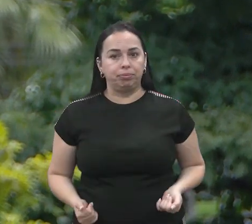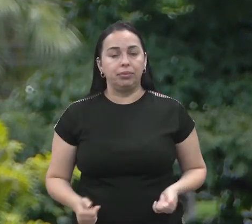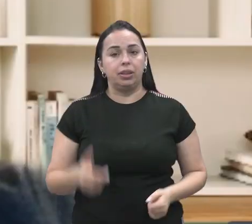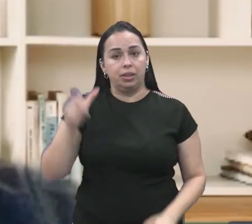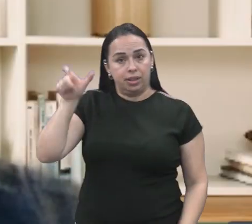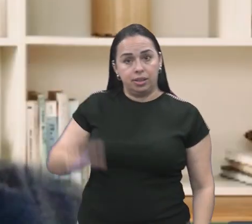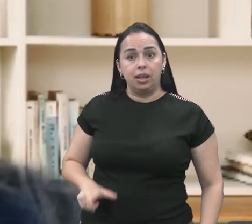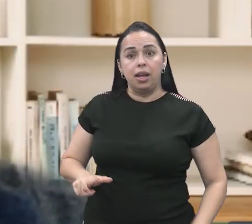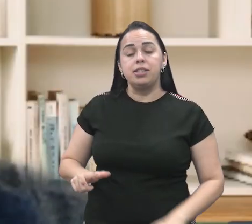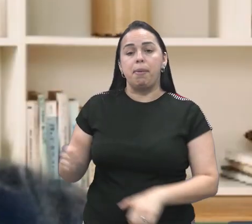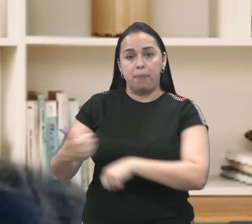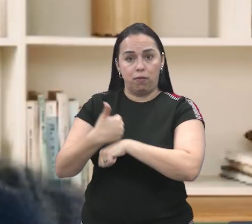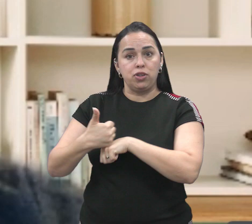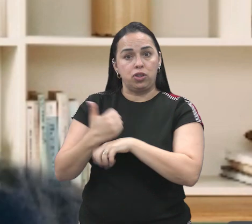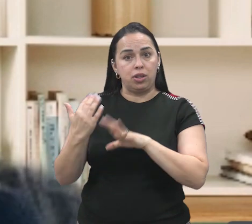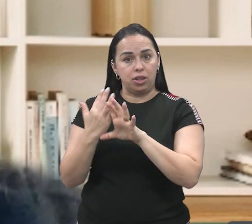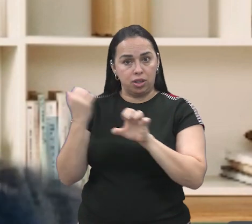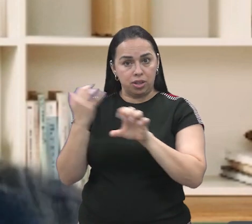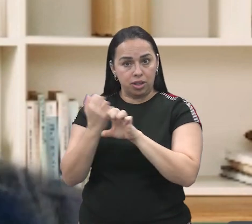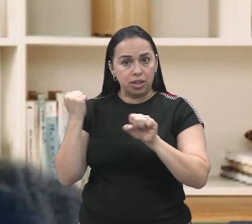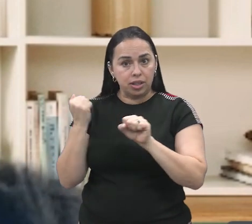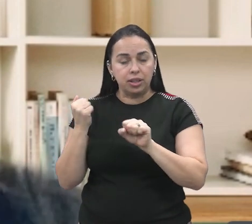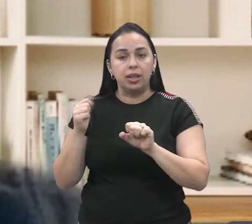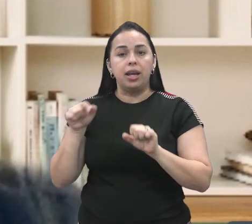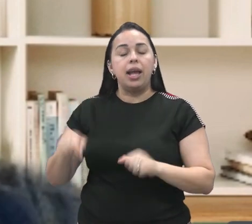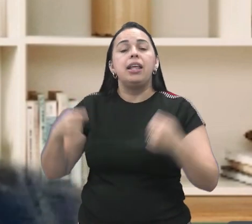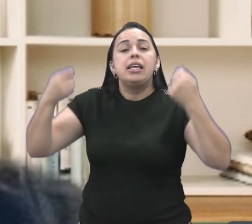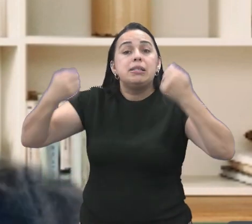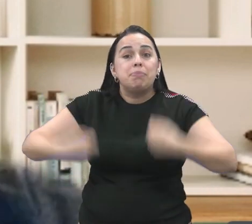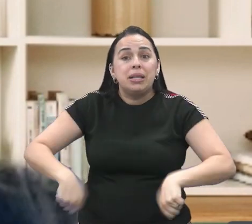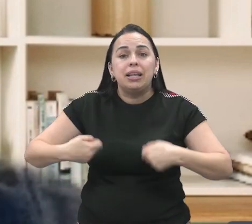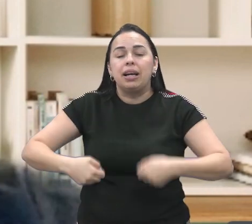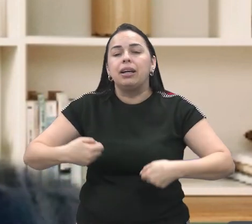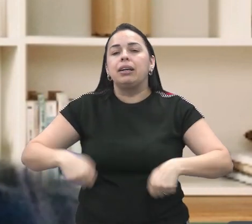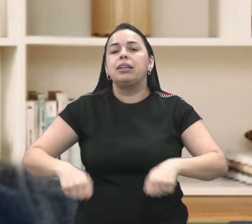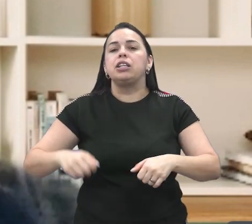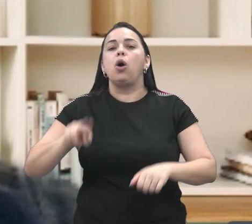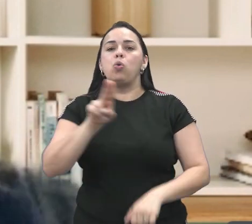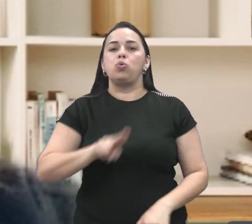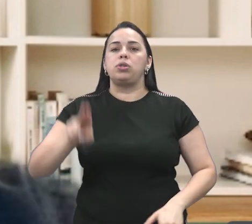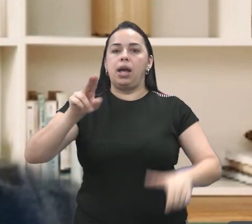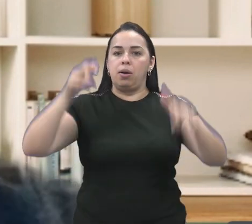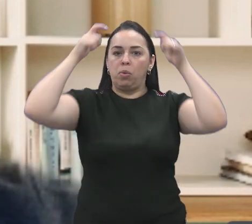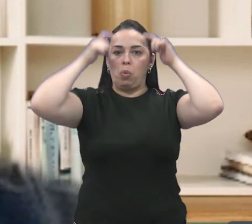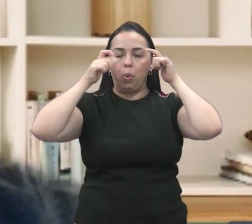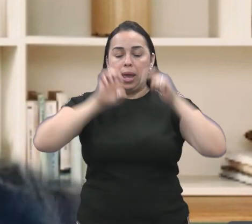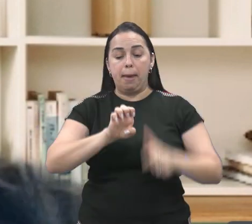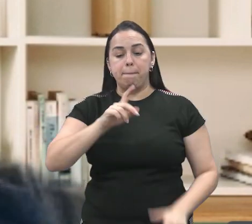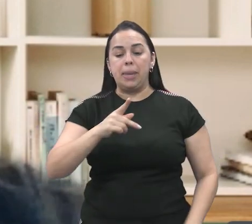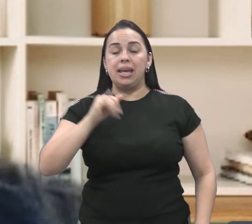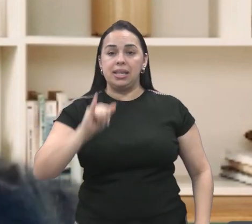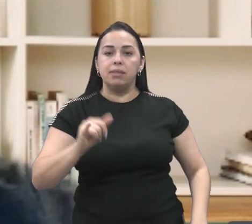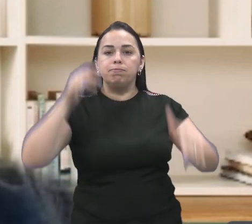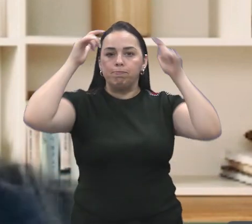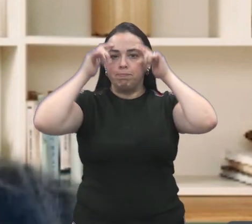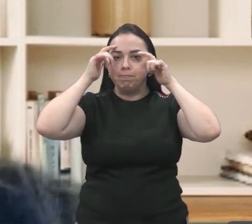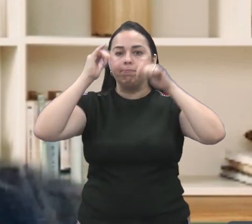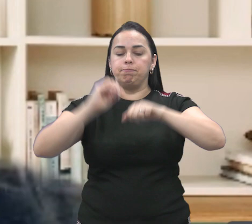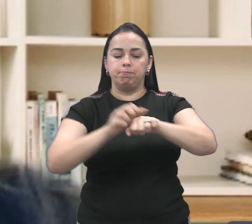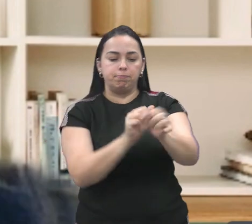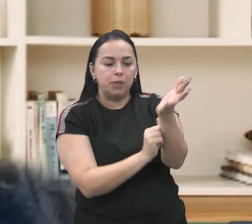serviços. Esse engenheiro eletricista afirma que não usar os equipamentos de proteção individual é um dos